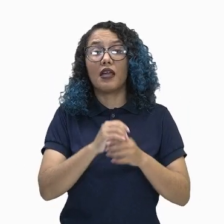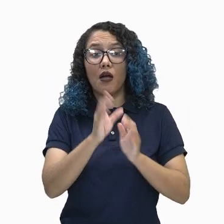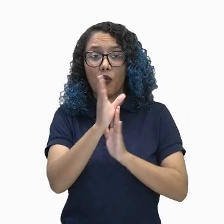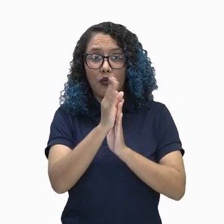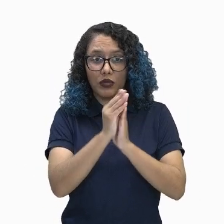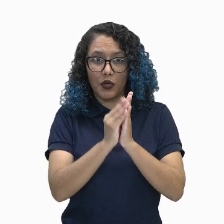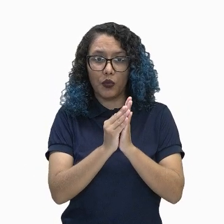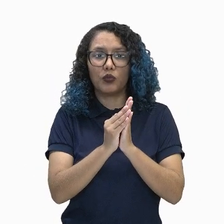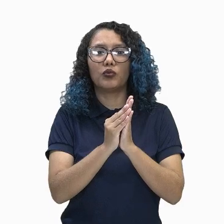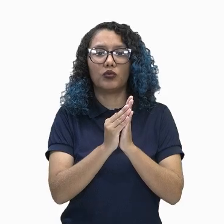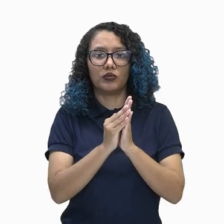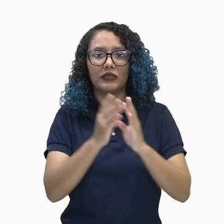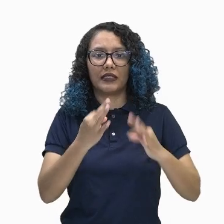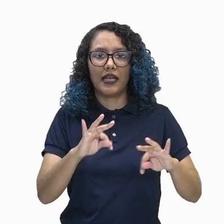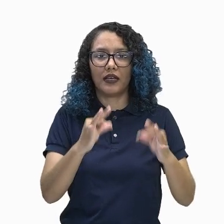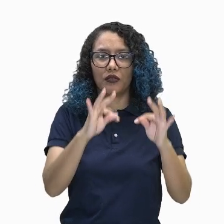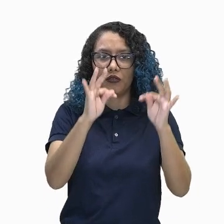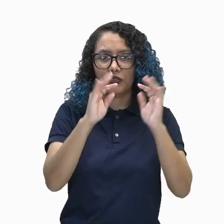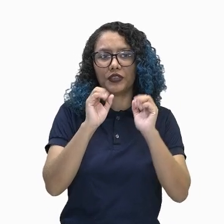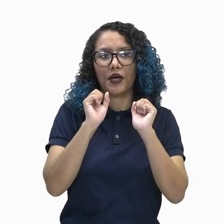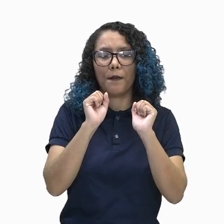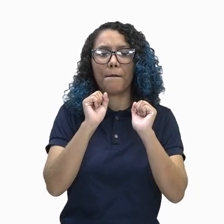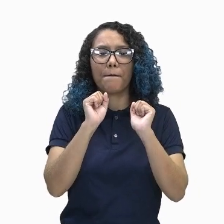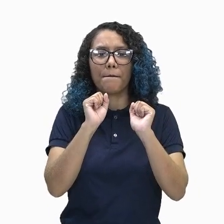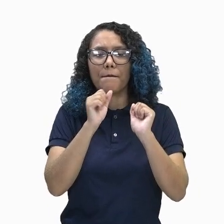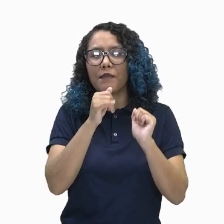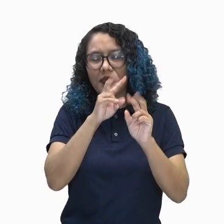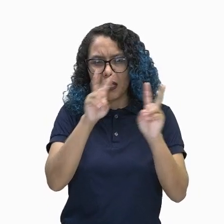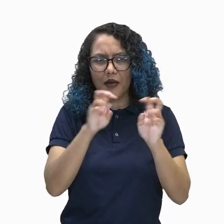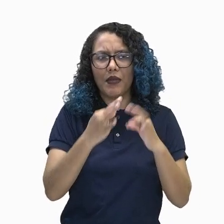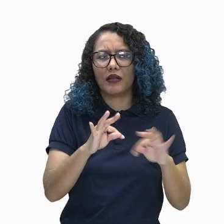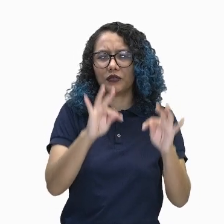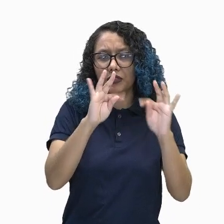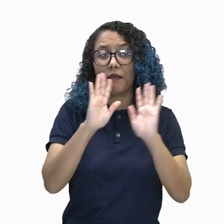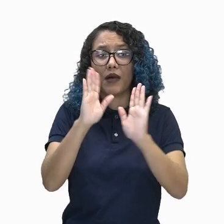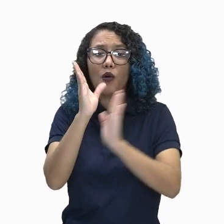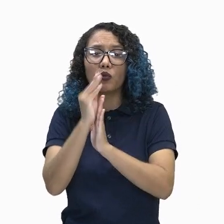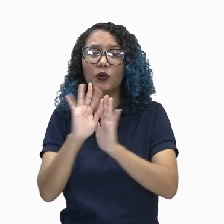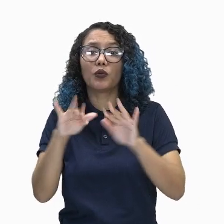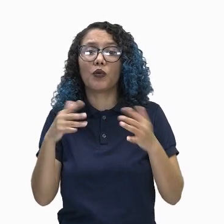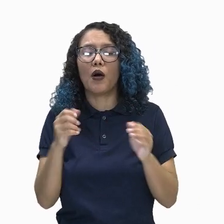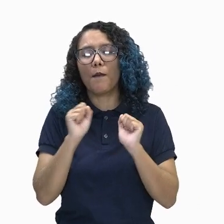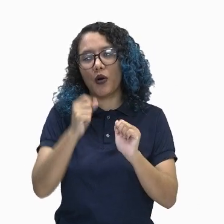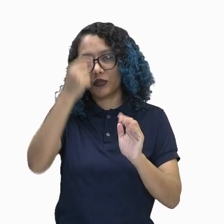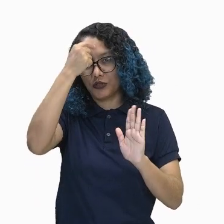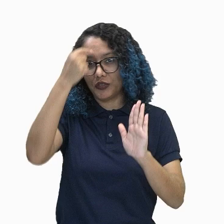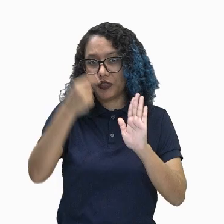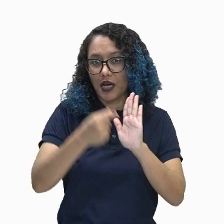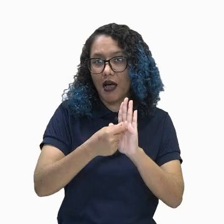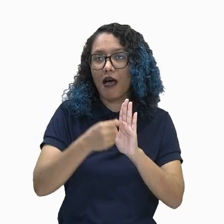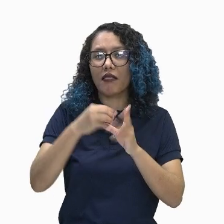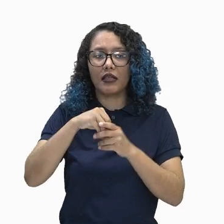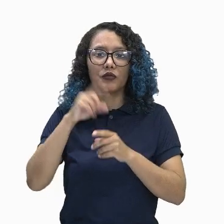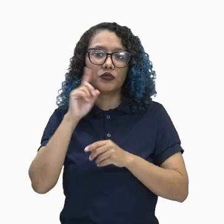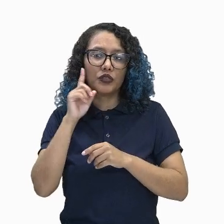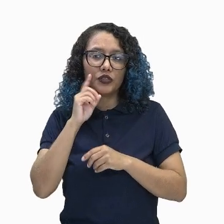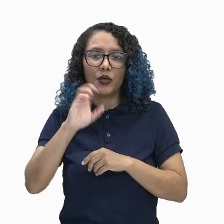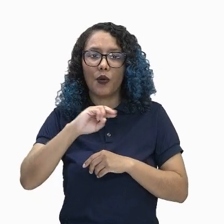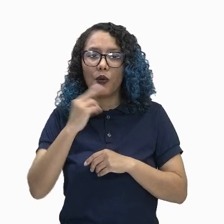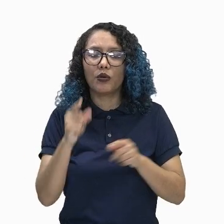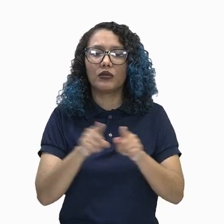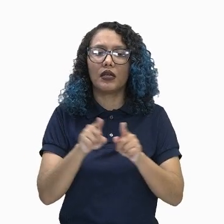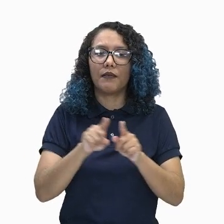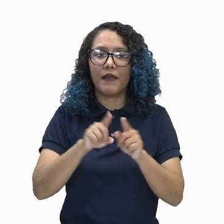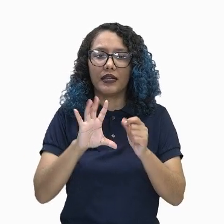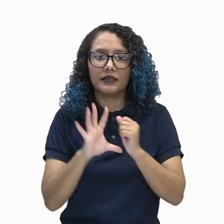pode abordar especificamente a inteligência artificial no dia a dia, a IA, segurança de dados na internet.